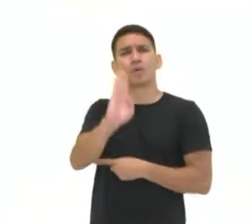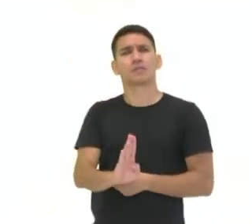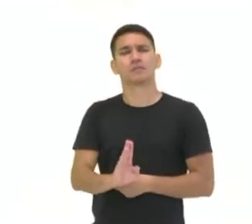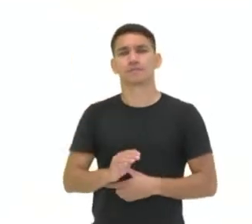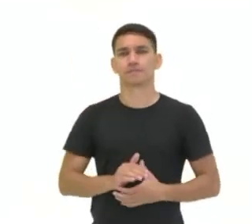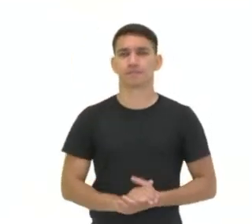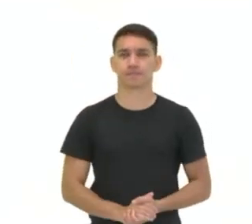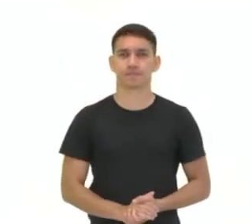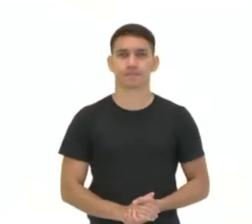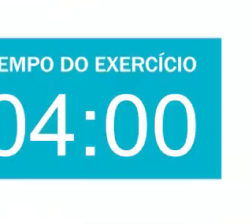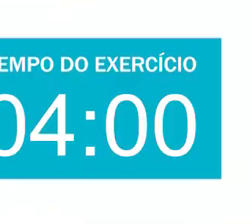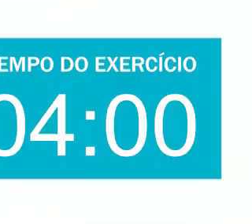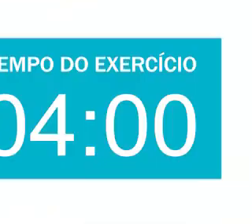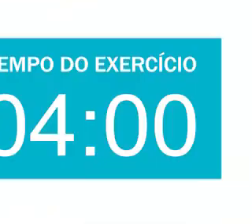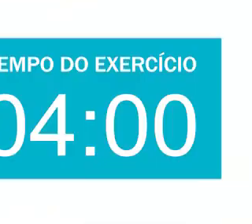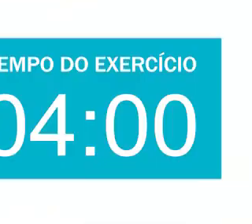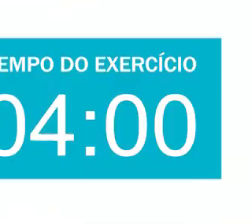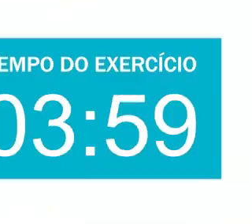Já voltamos.